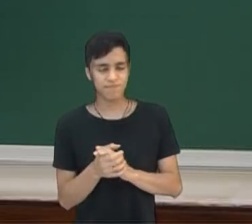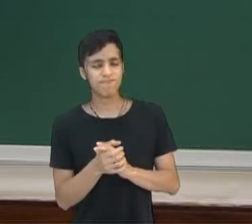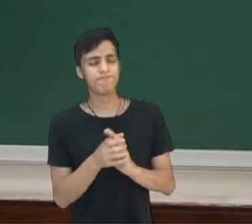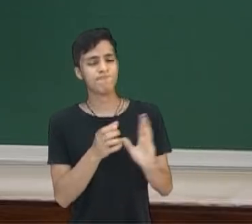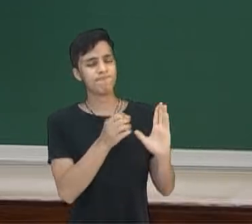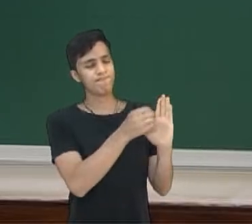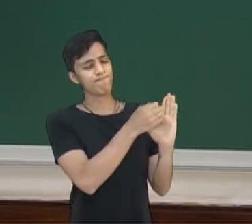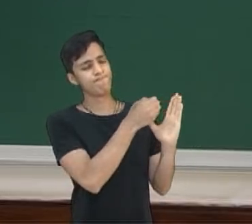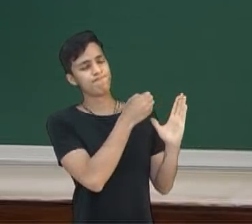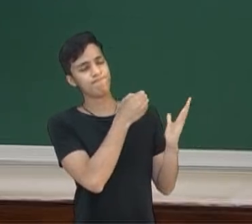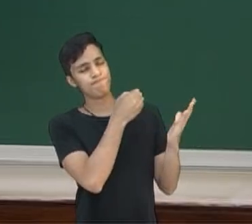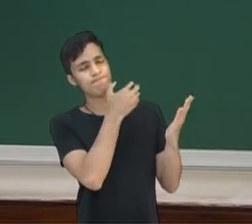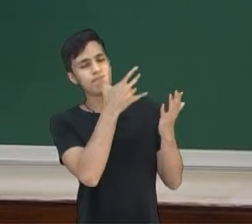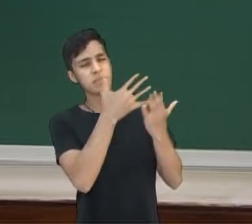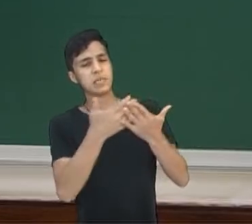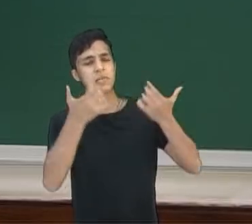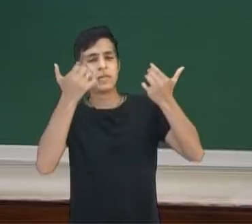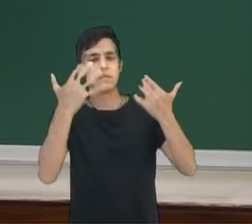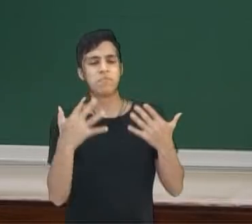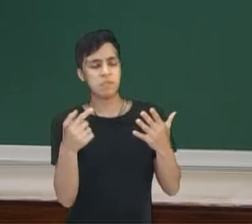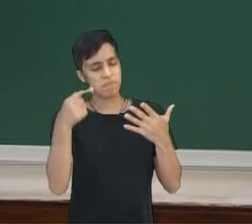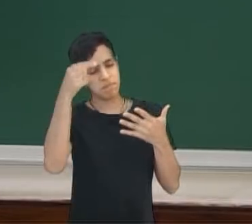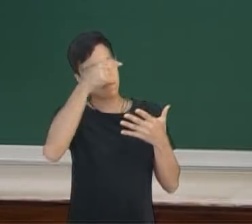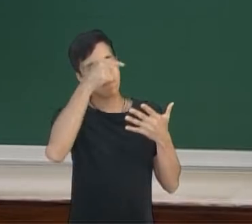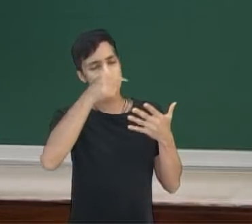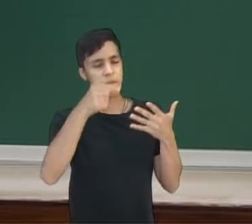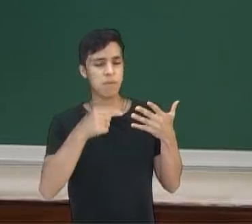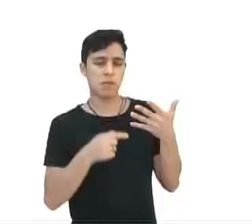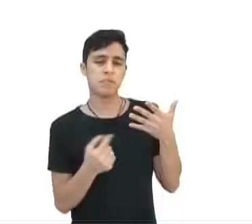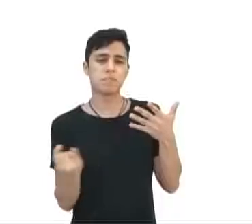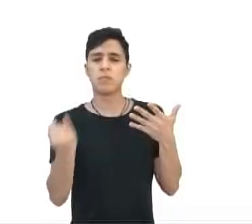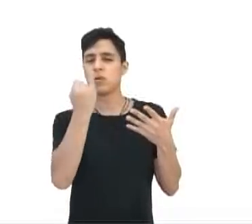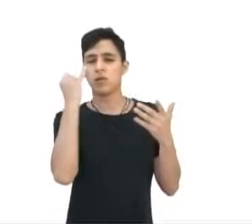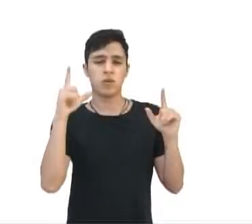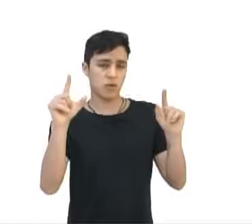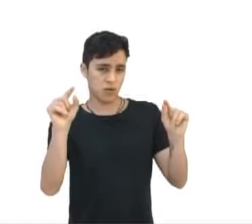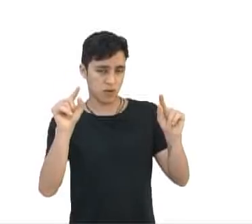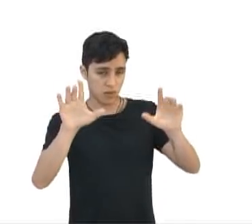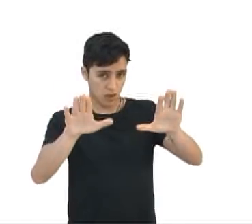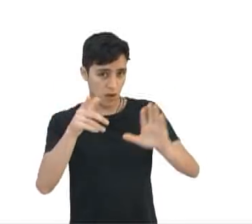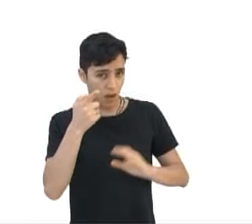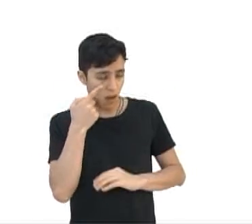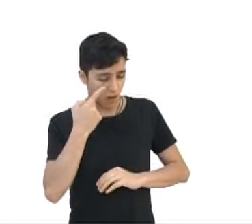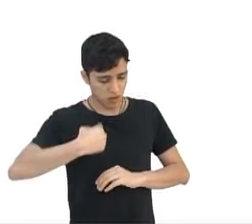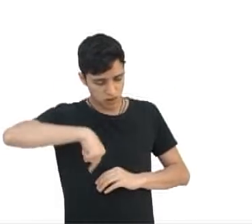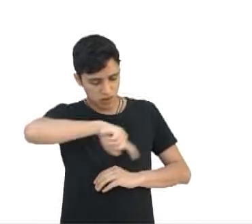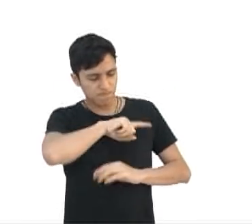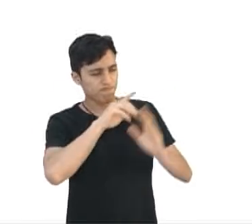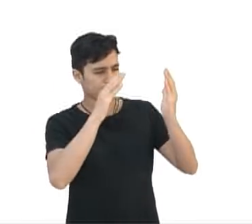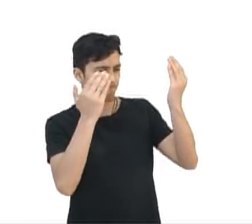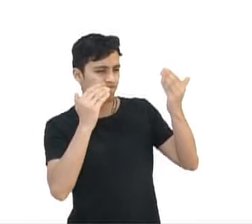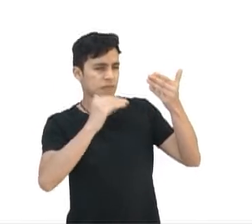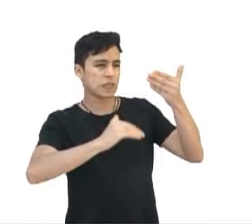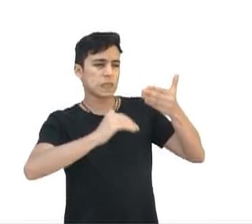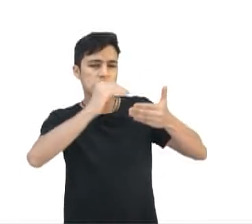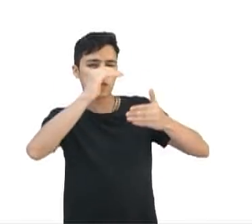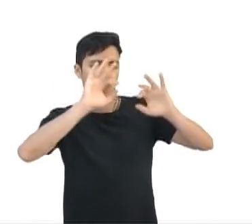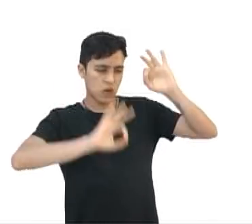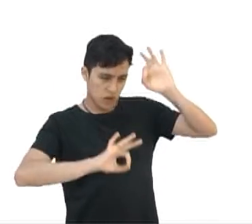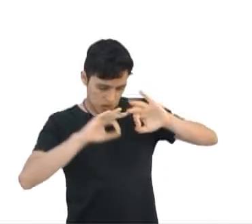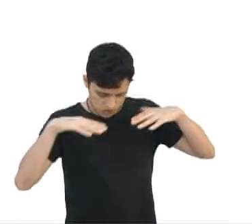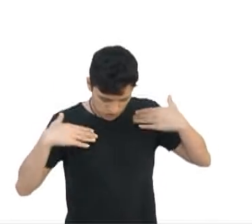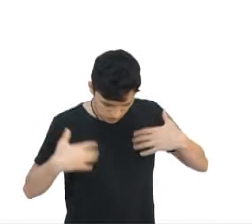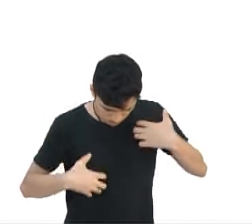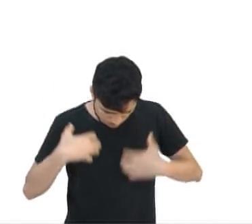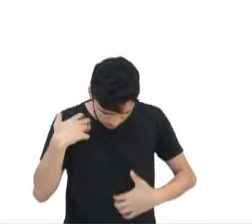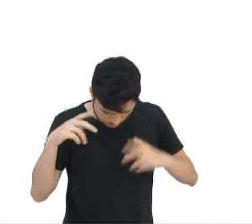aula, frisando aqui que pontos, né, importantes a gente abordou. Nós vimos quais são os níveis de organização do corpo humano,